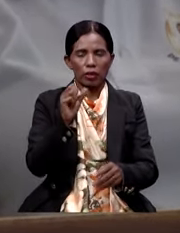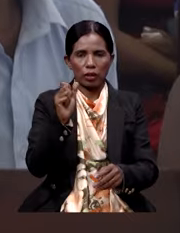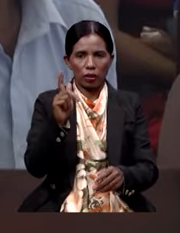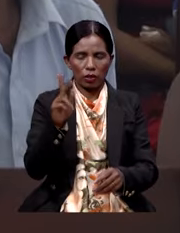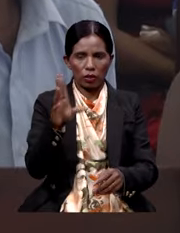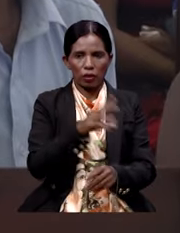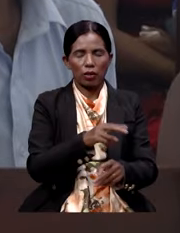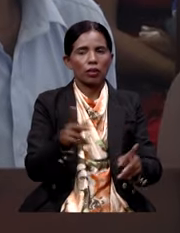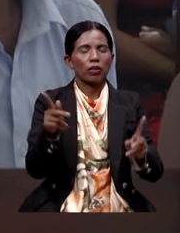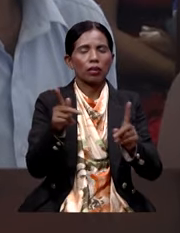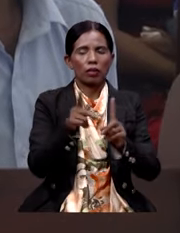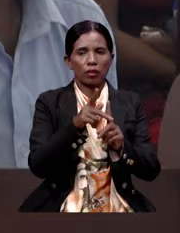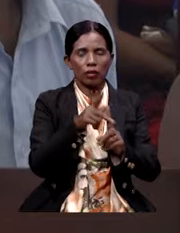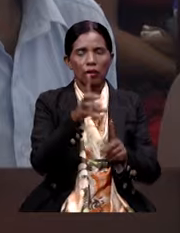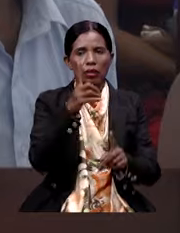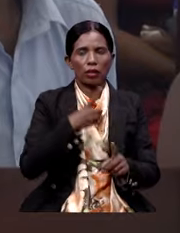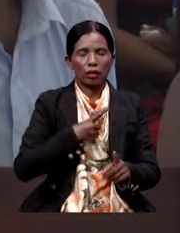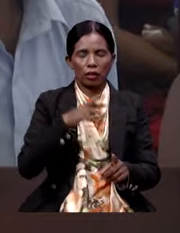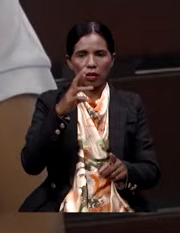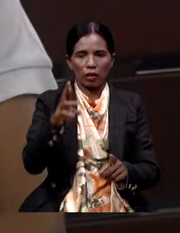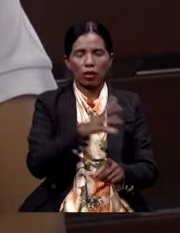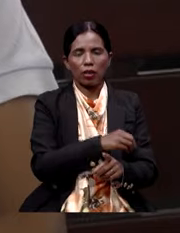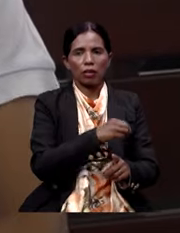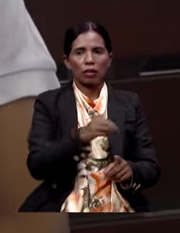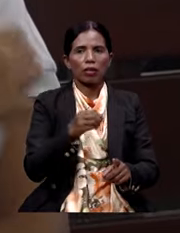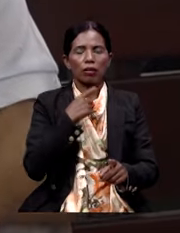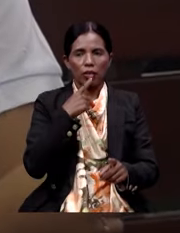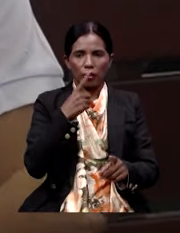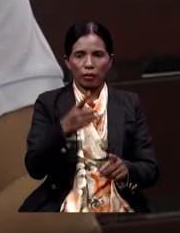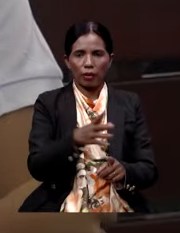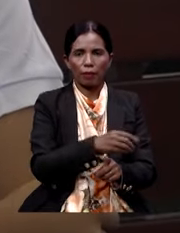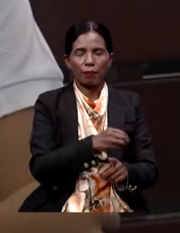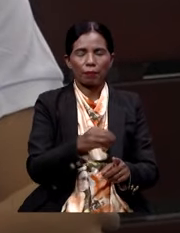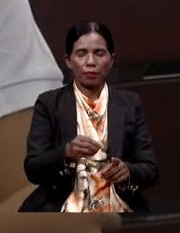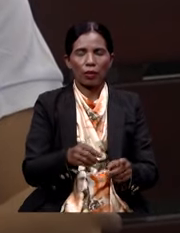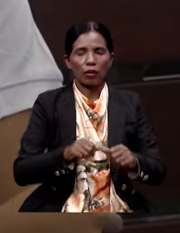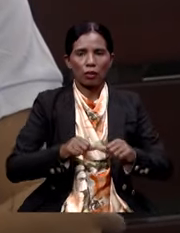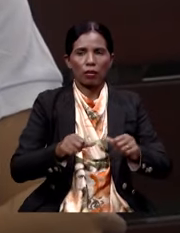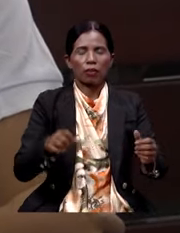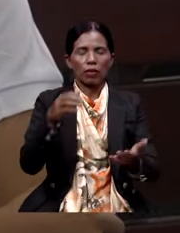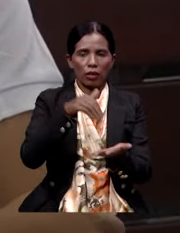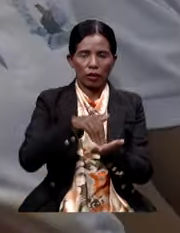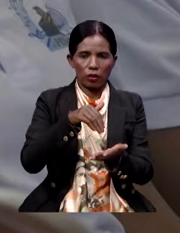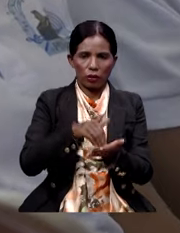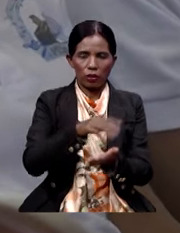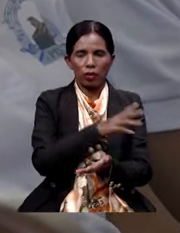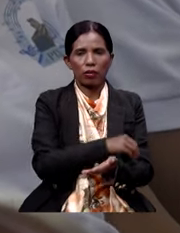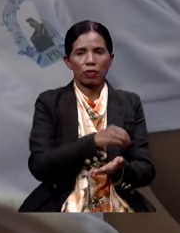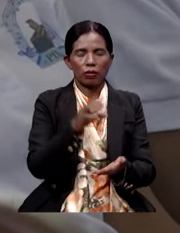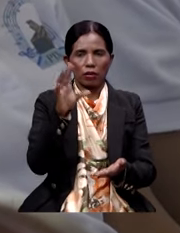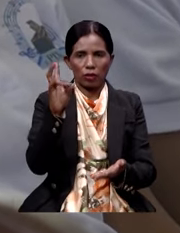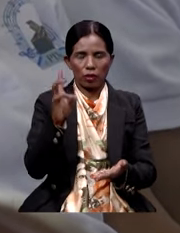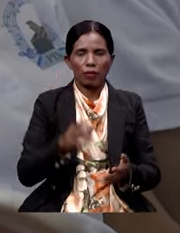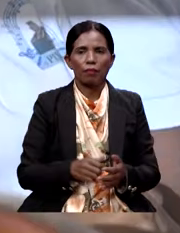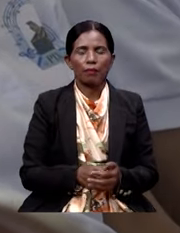Xavier, e radare no seminário menor Nossa Senhora do Rosário de Fátima, onde conclui o estudo e o sétimo ano.